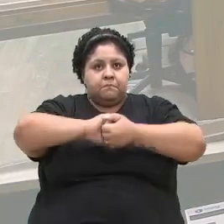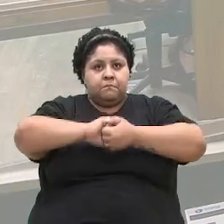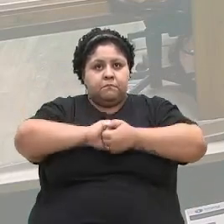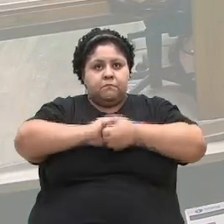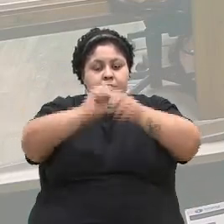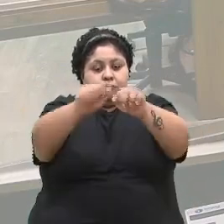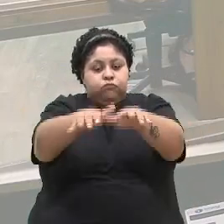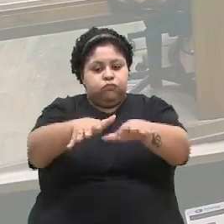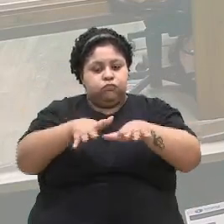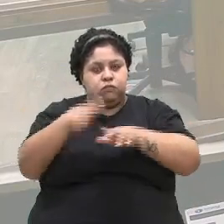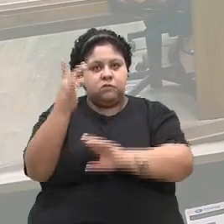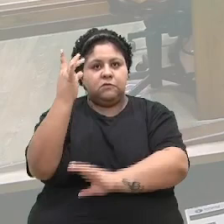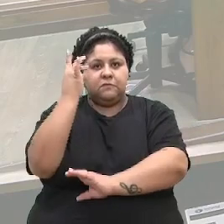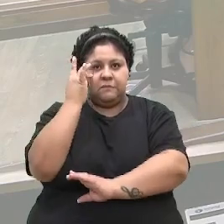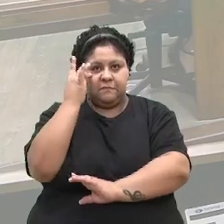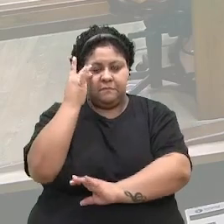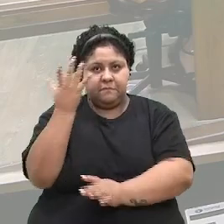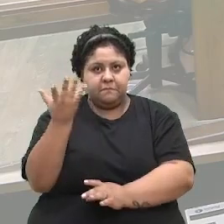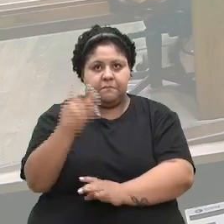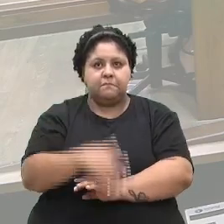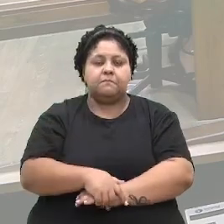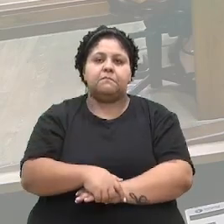hoje presencialmente, né?